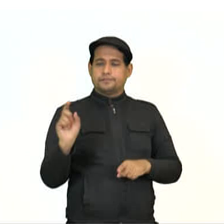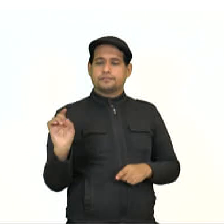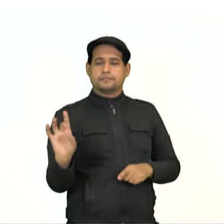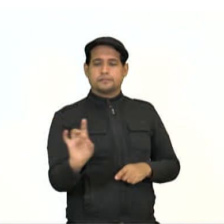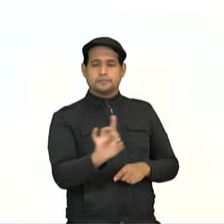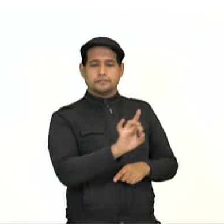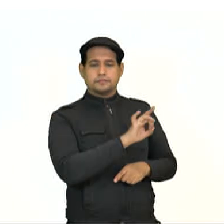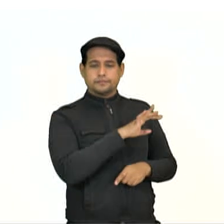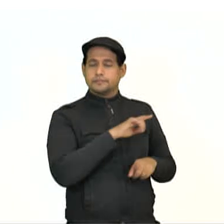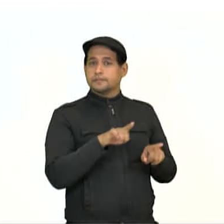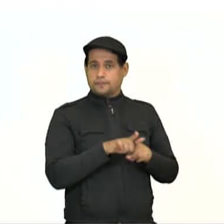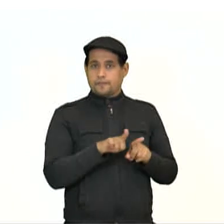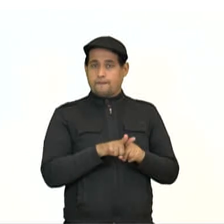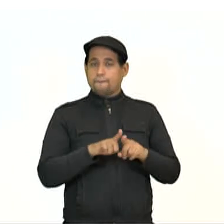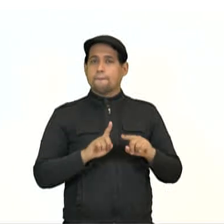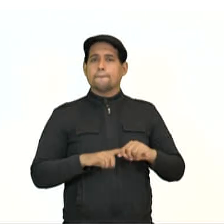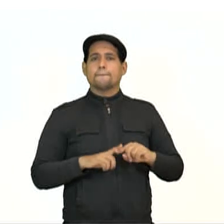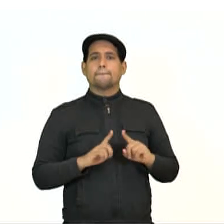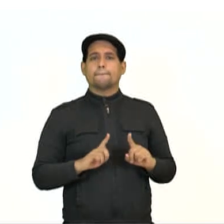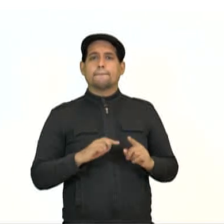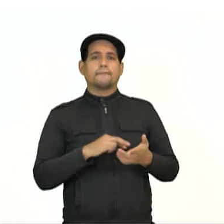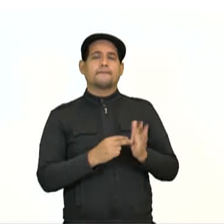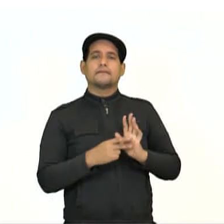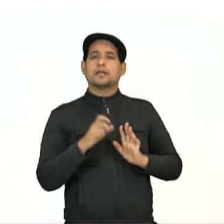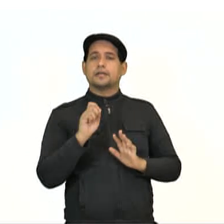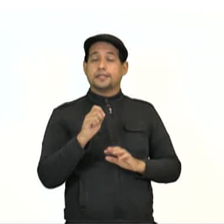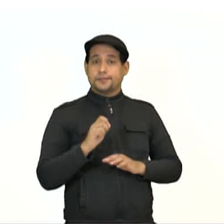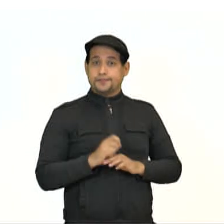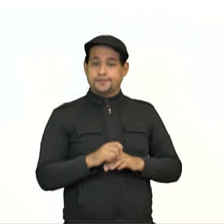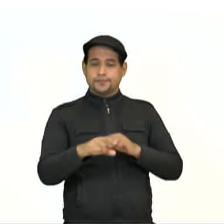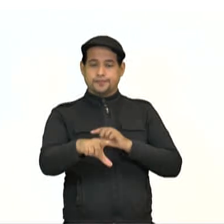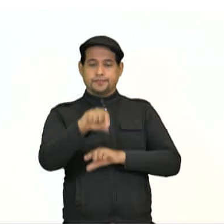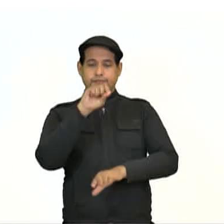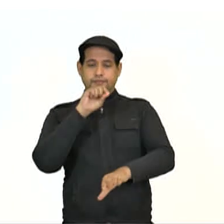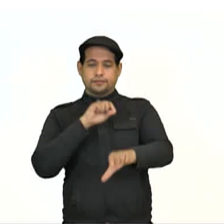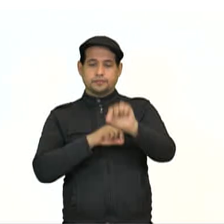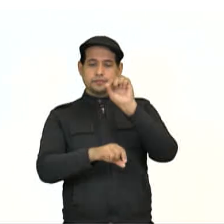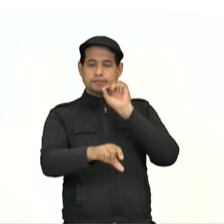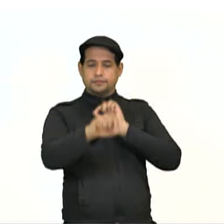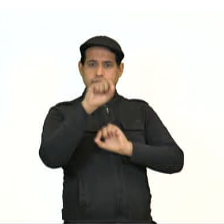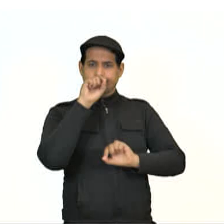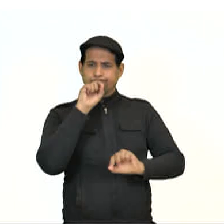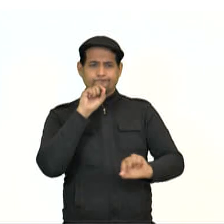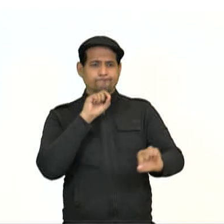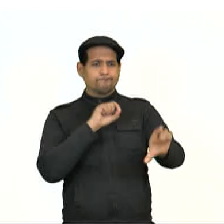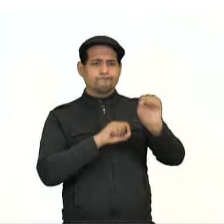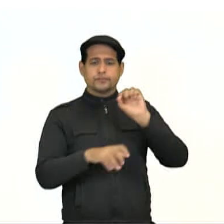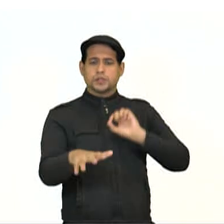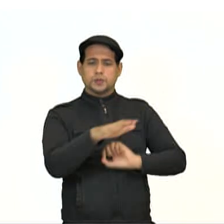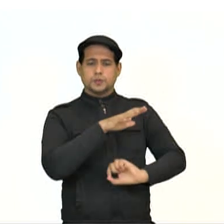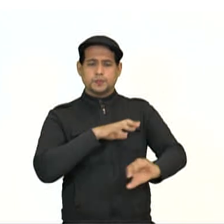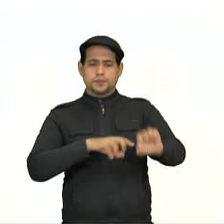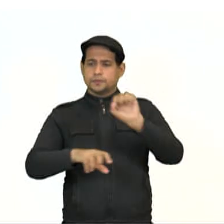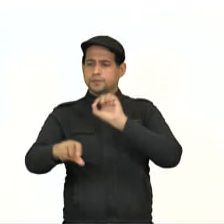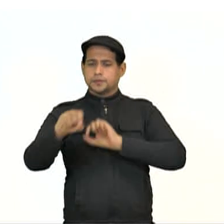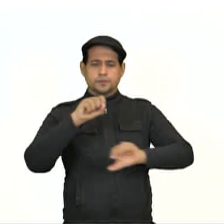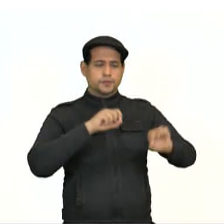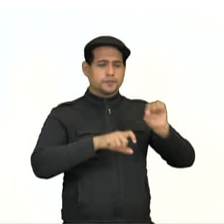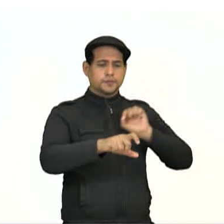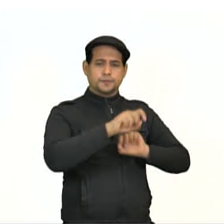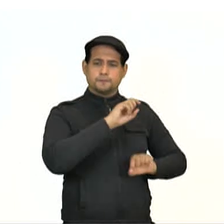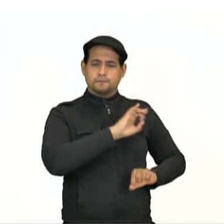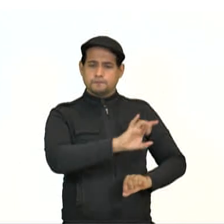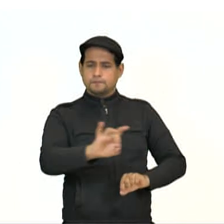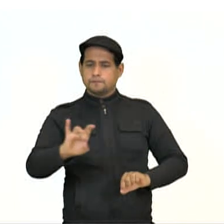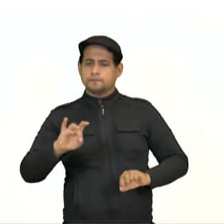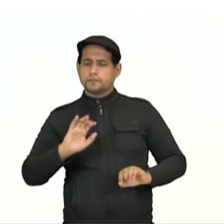que essa variabilidade, né, leva então à seleção. O meio ele vai selecionar os indivíduos